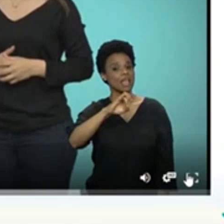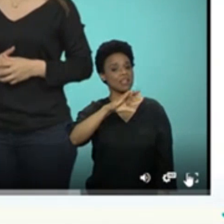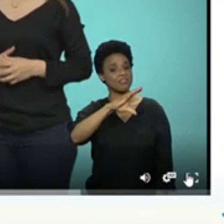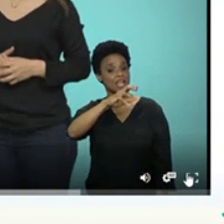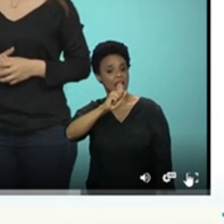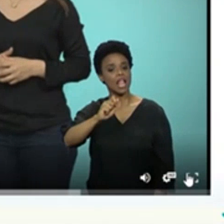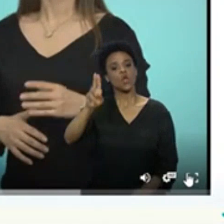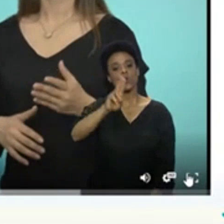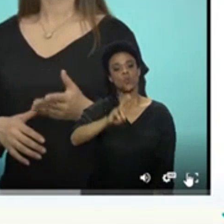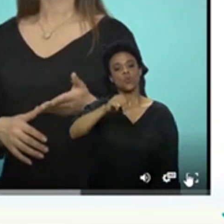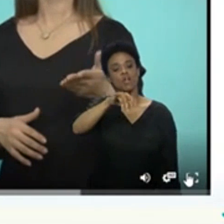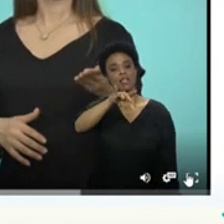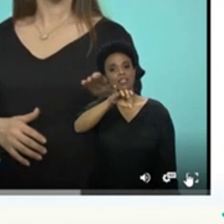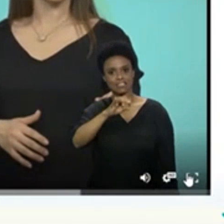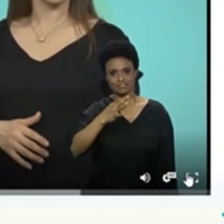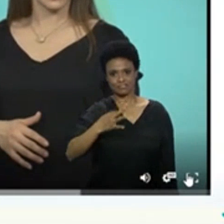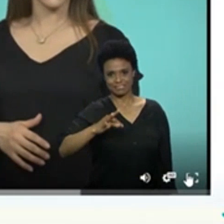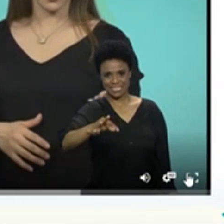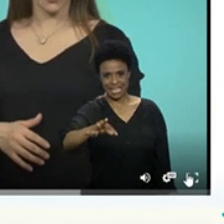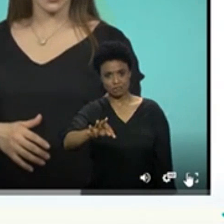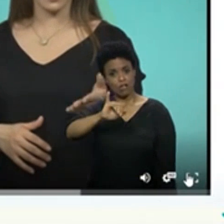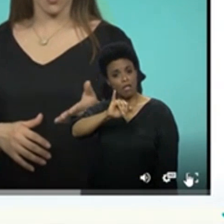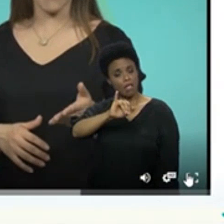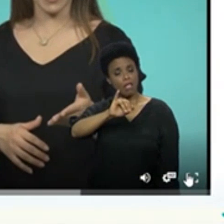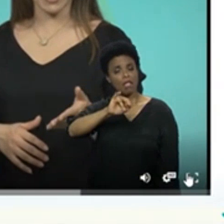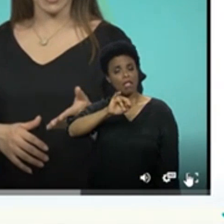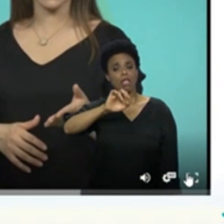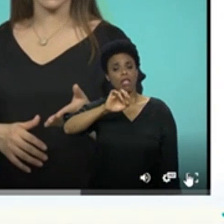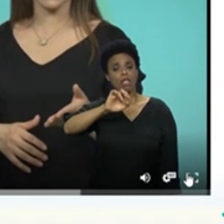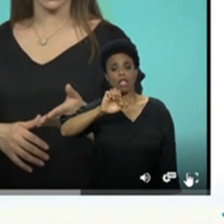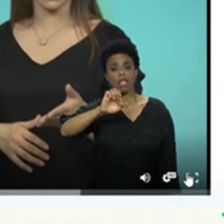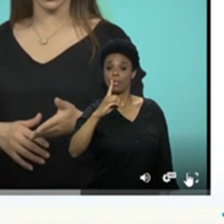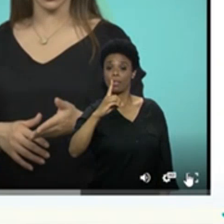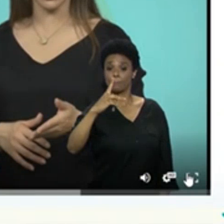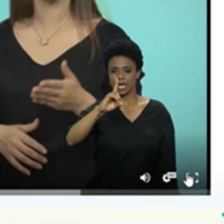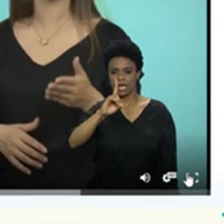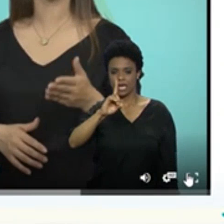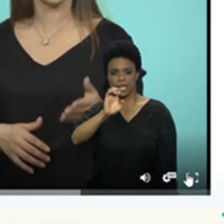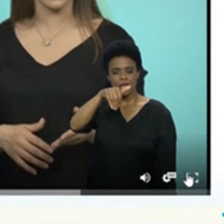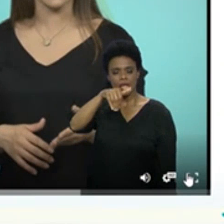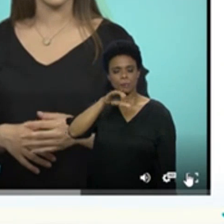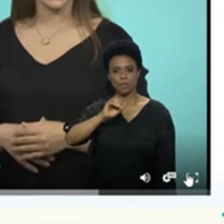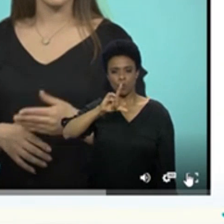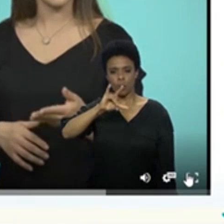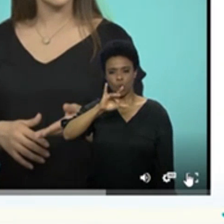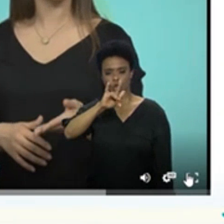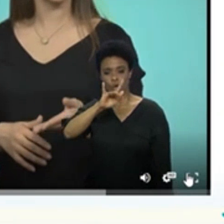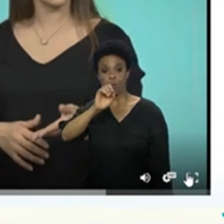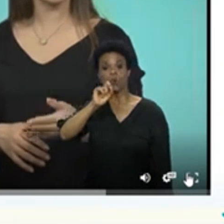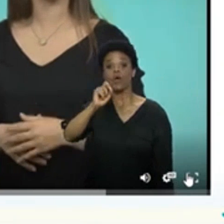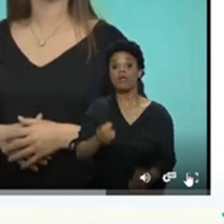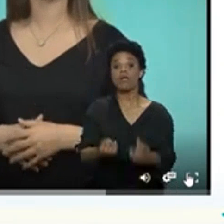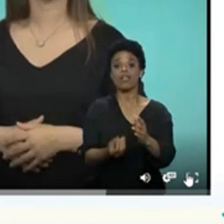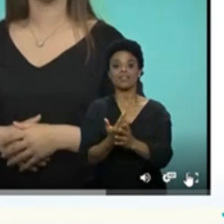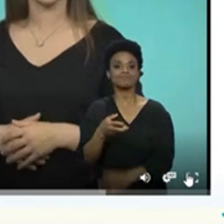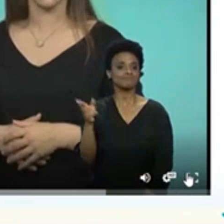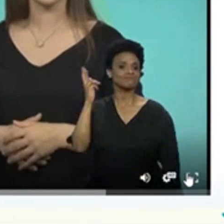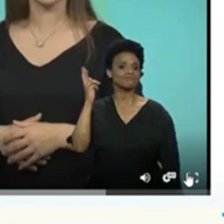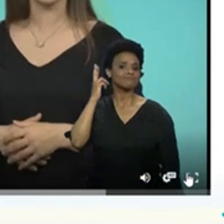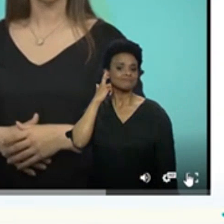técnico epidemiológico. Dentre as doenças mais frequentes que acometem os trabalhadores, podemos destacar a perda